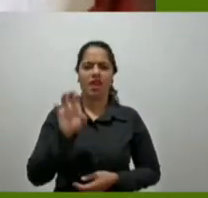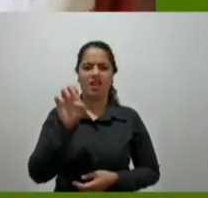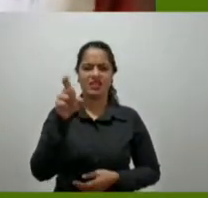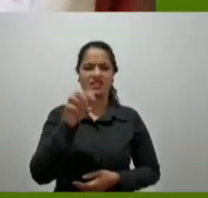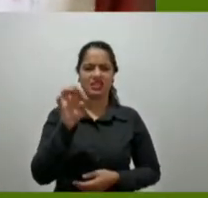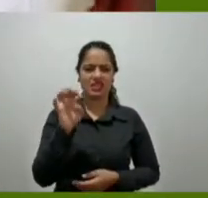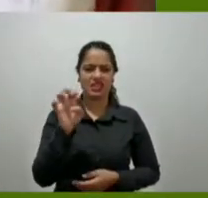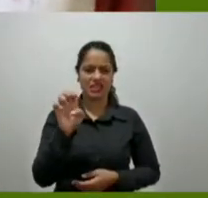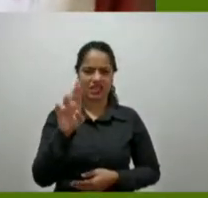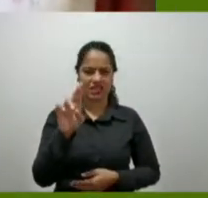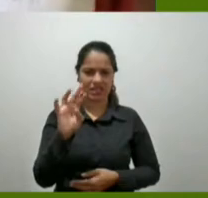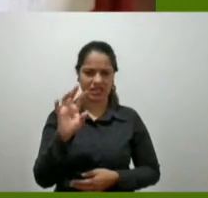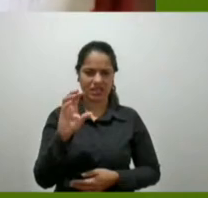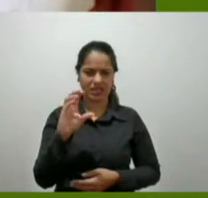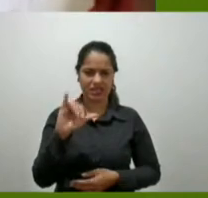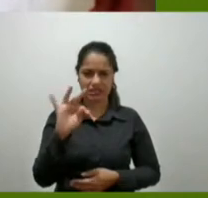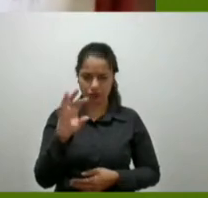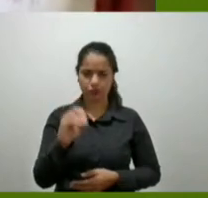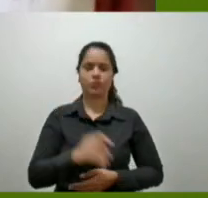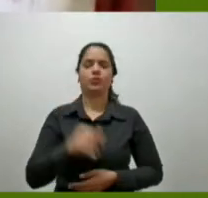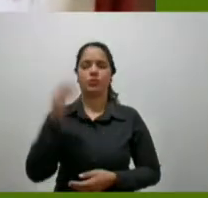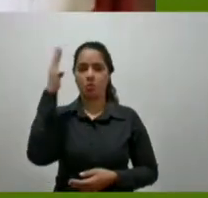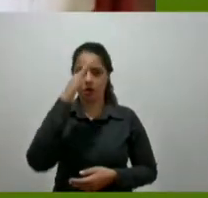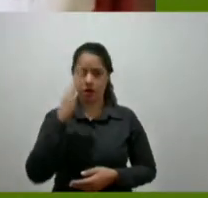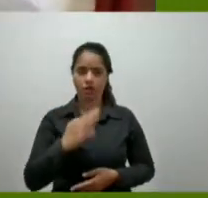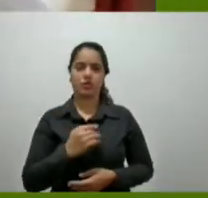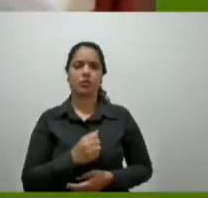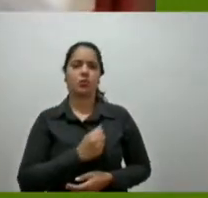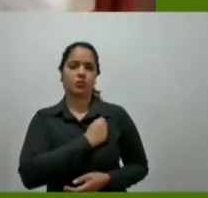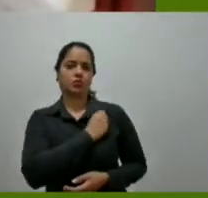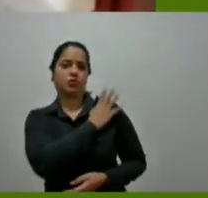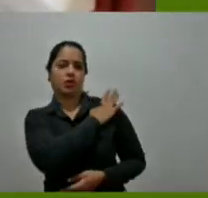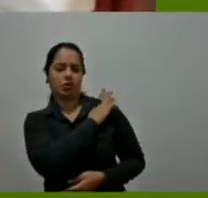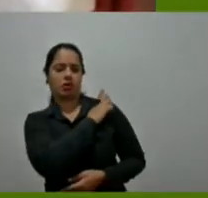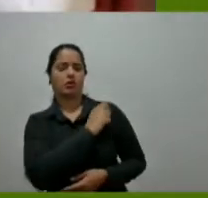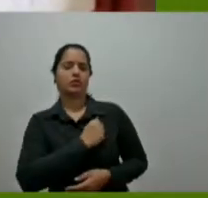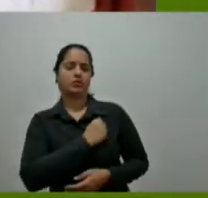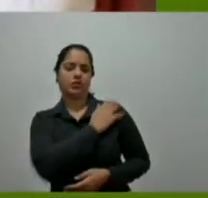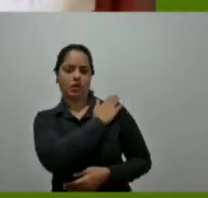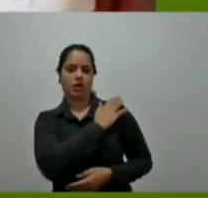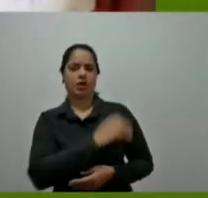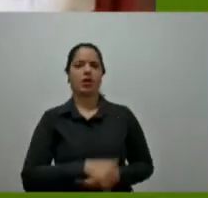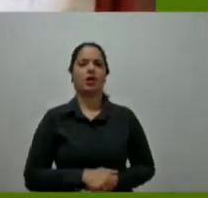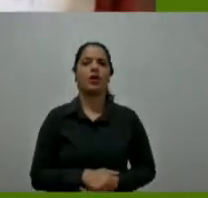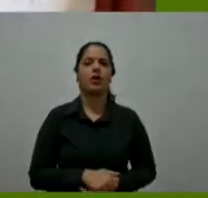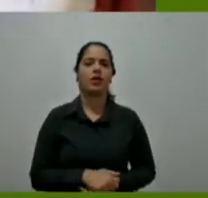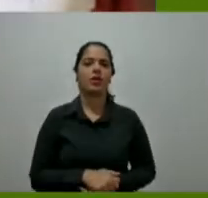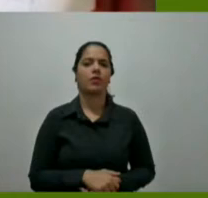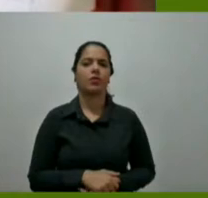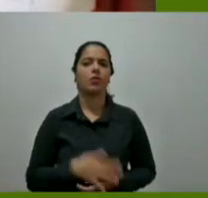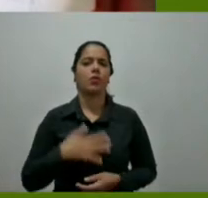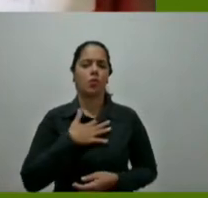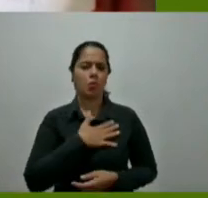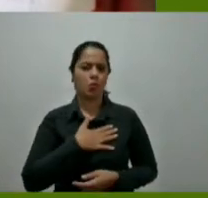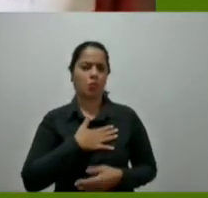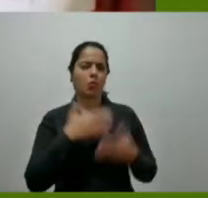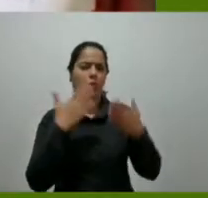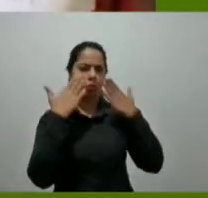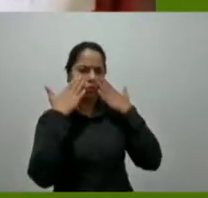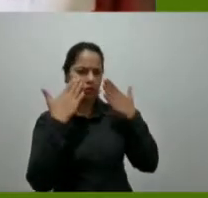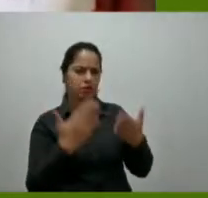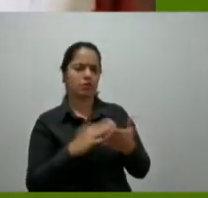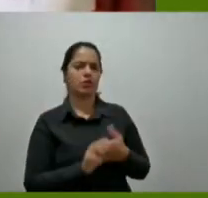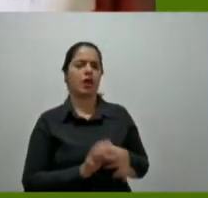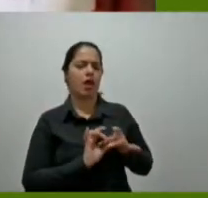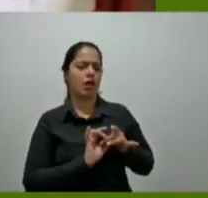Brasileiro e o general Vilas Boas se motivou muito com a minha apresentação e me autorizou viajar